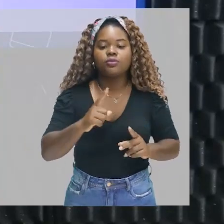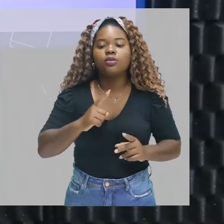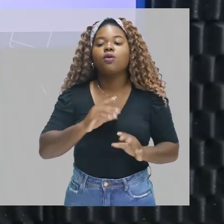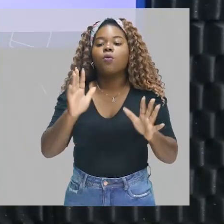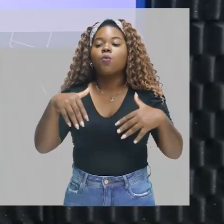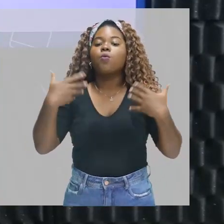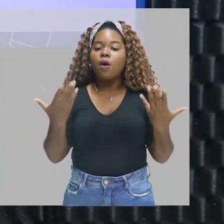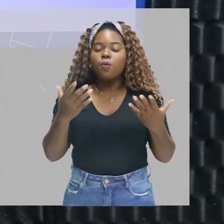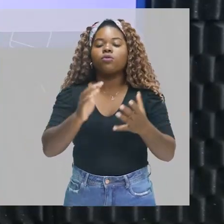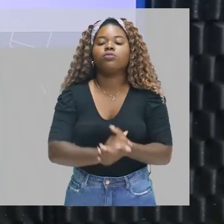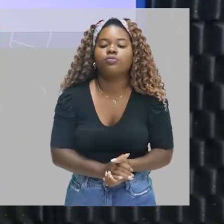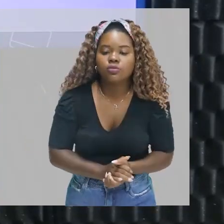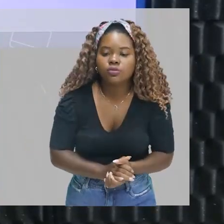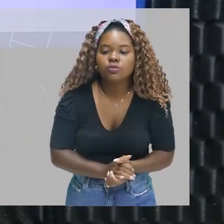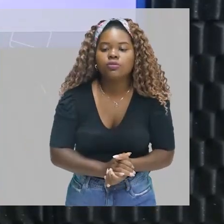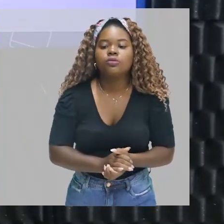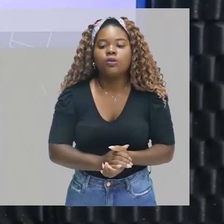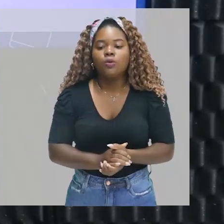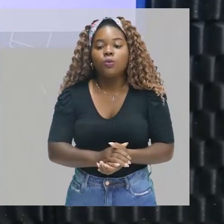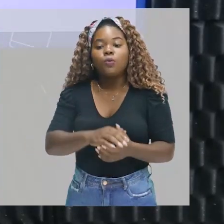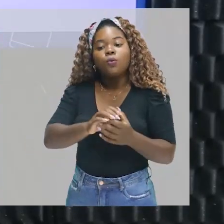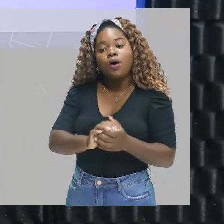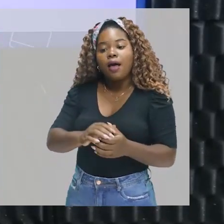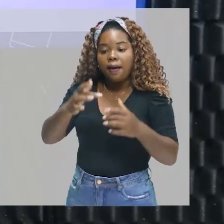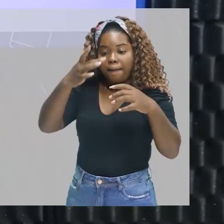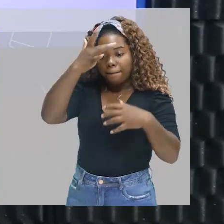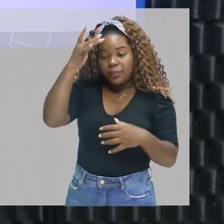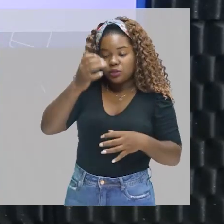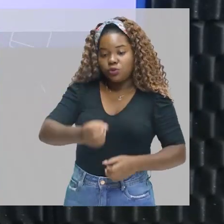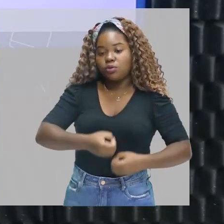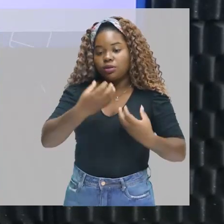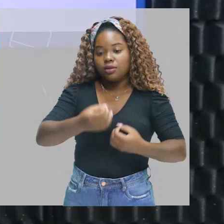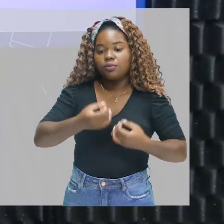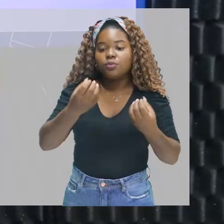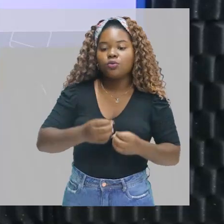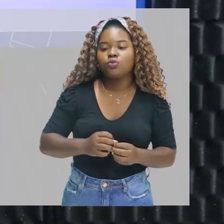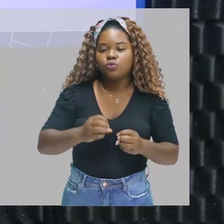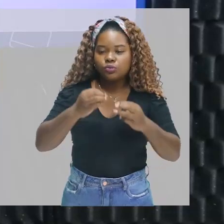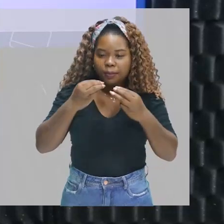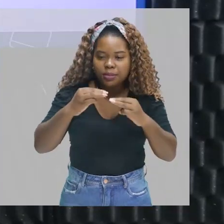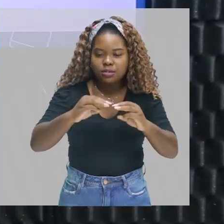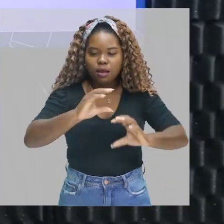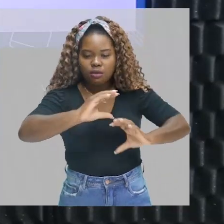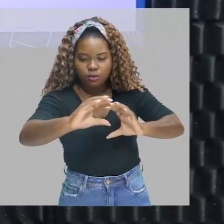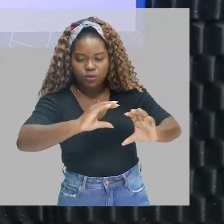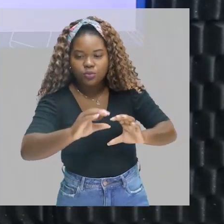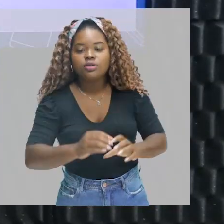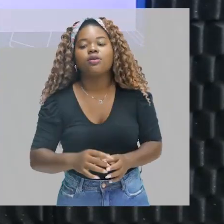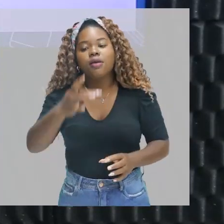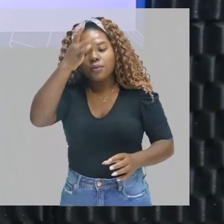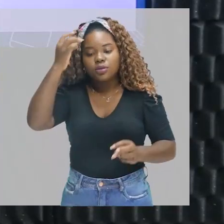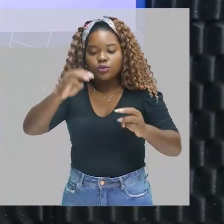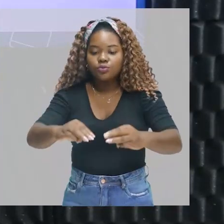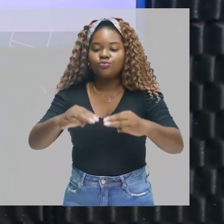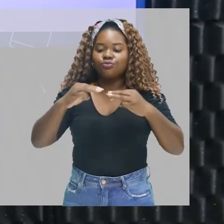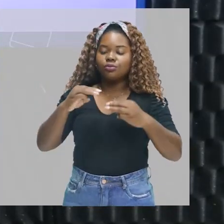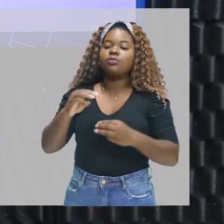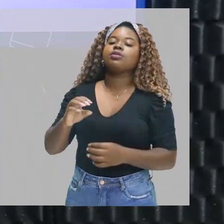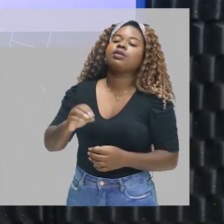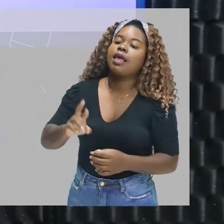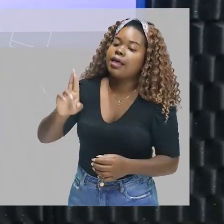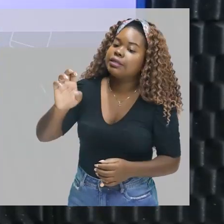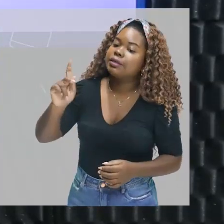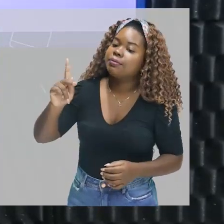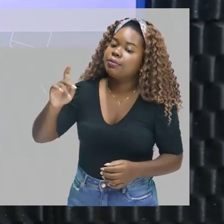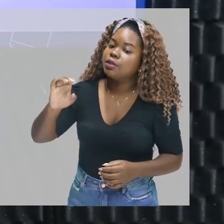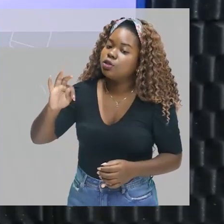a mensagem, o contexto e referente. Então, claro que nós vamos ter que levar em consideração todos esses elementos, para